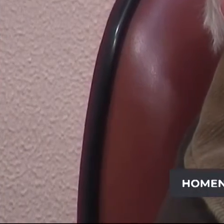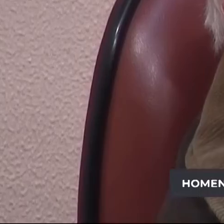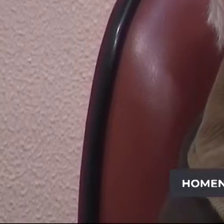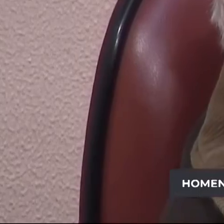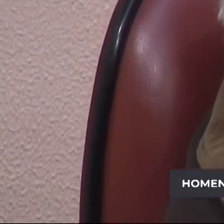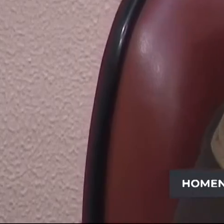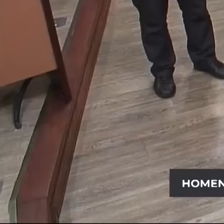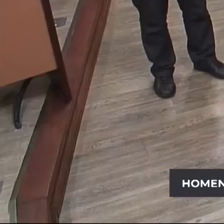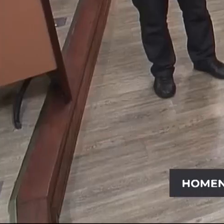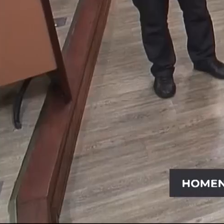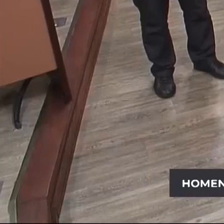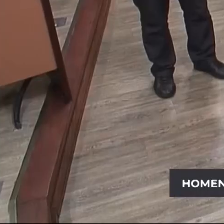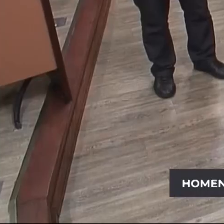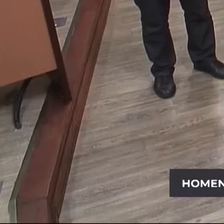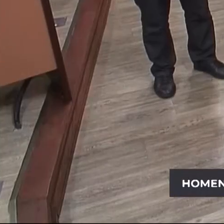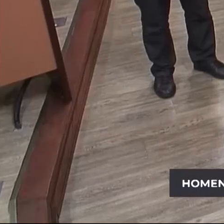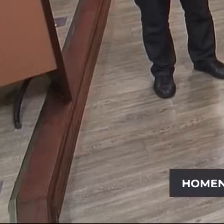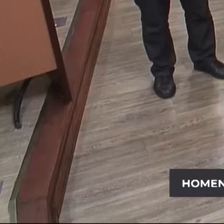piangerò.